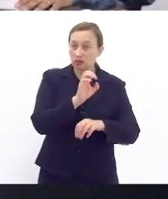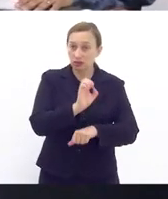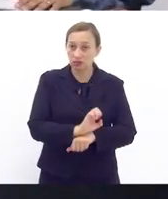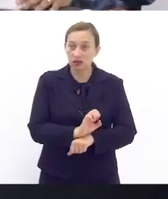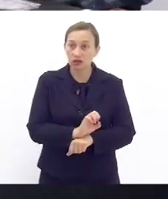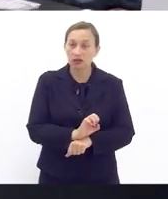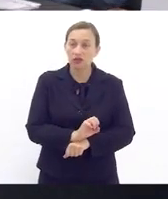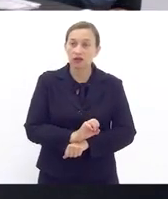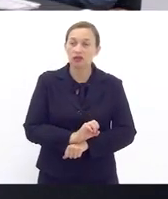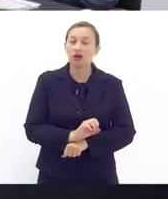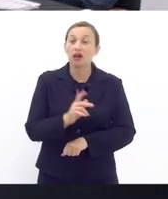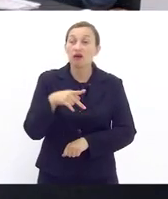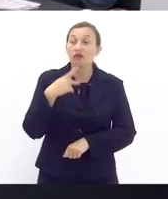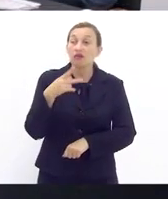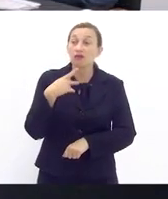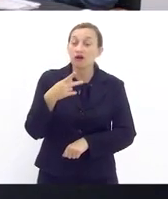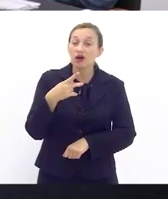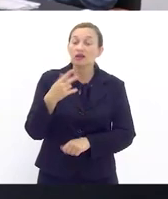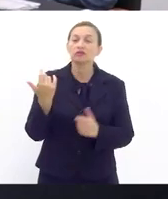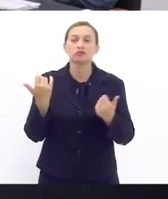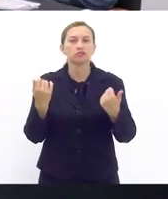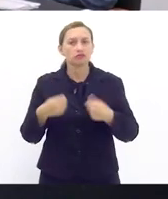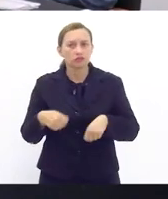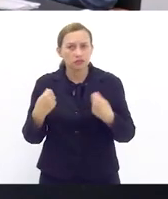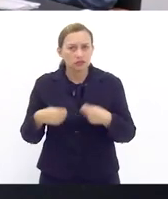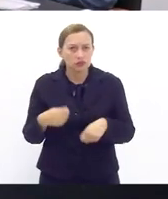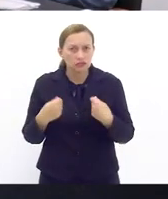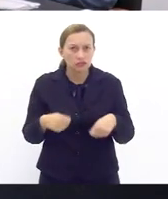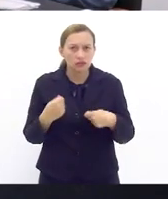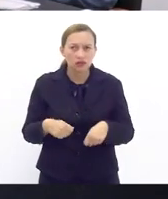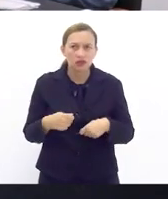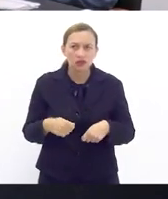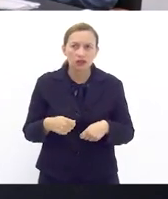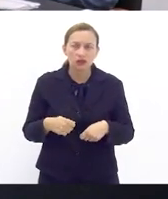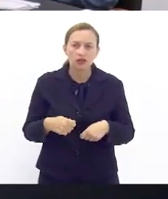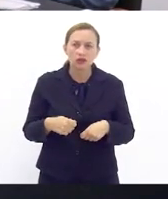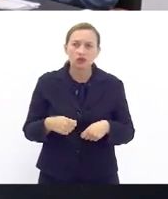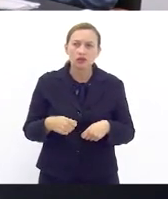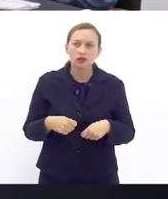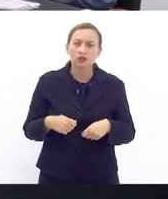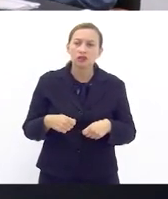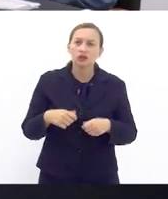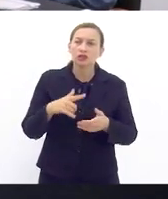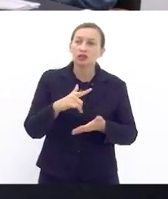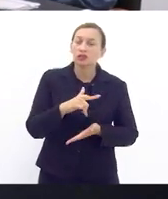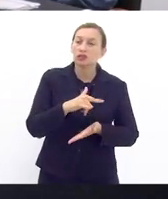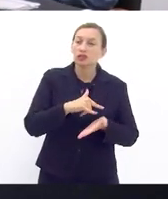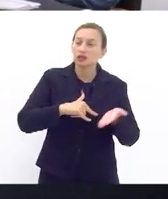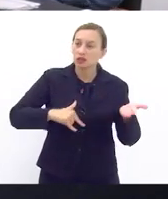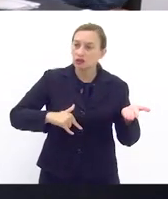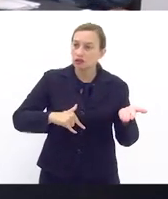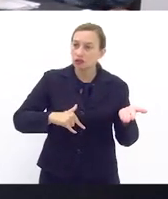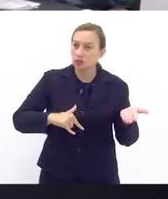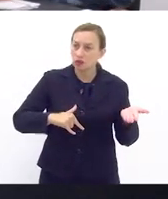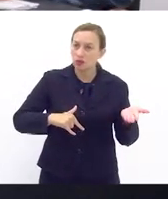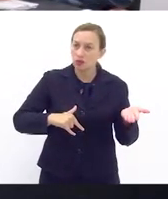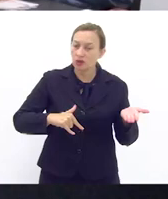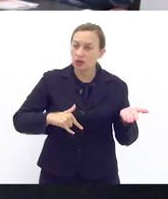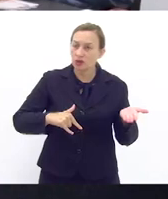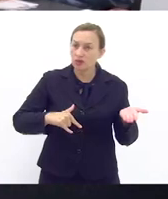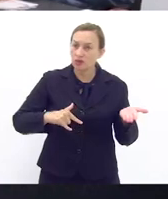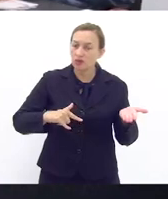ela fala da necessidade do desarquivamento e da colocação em